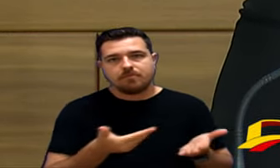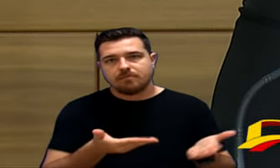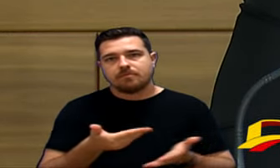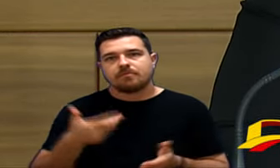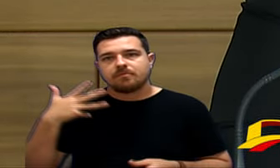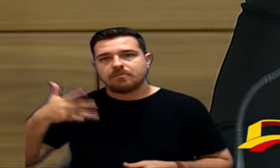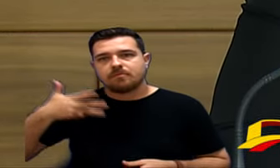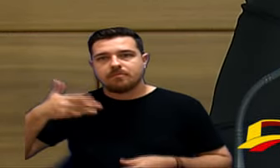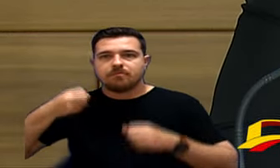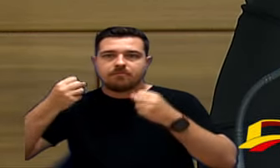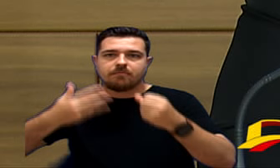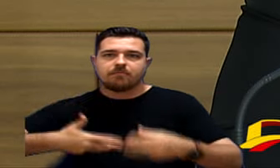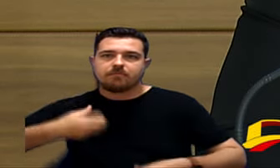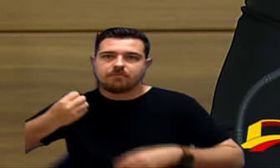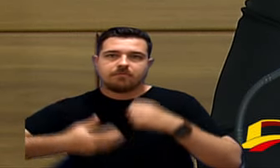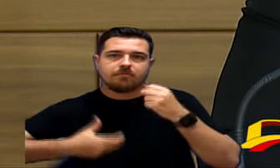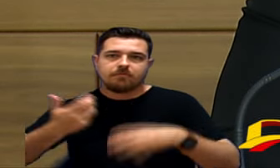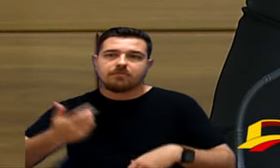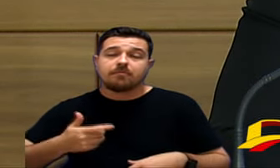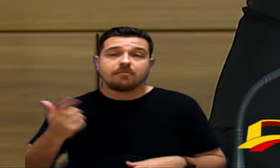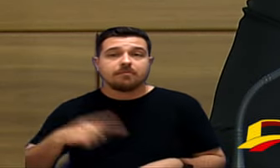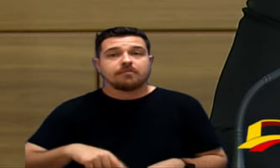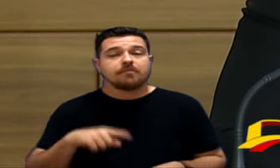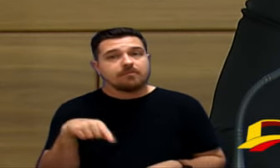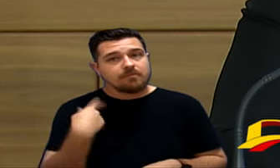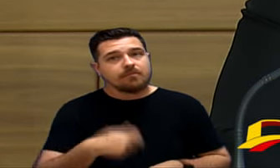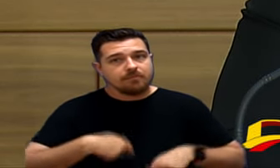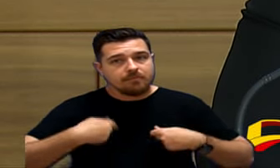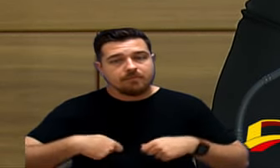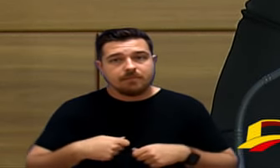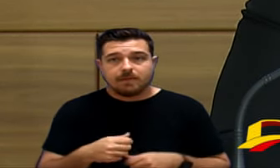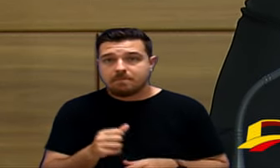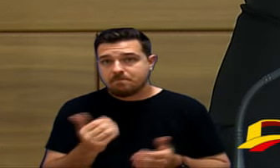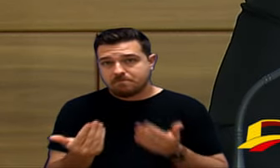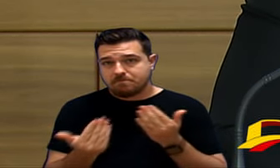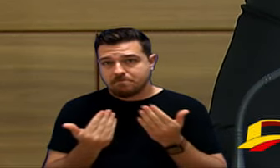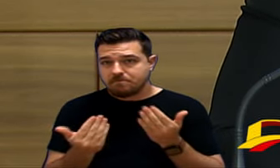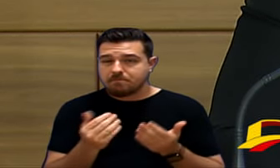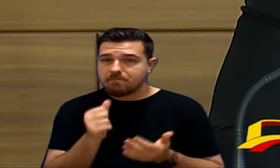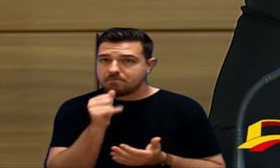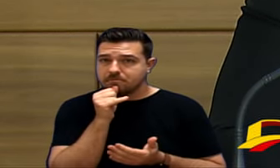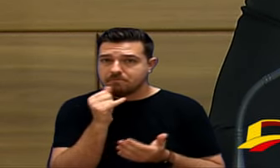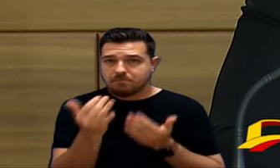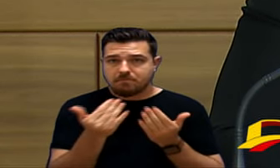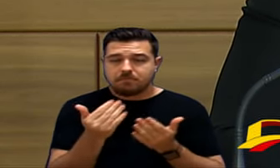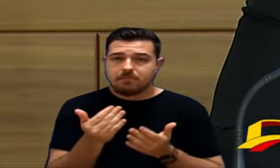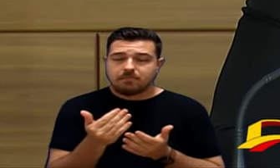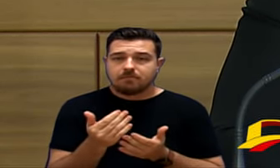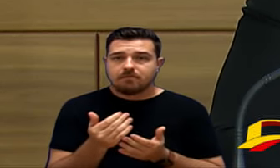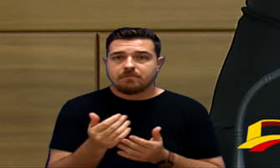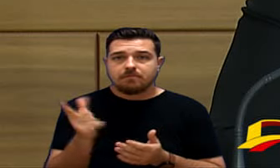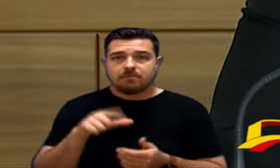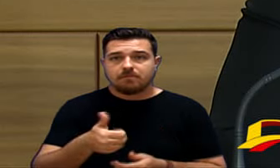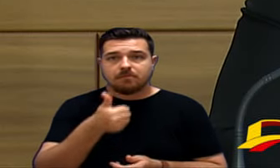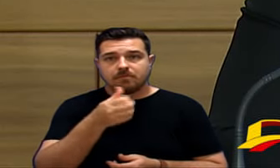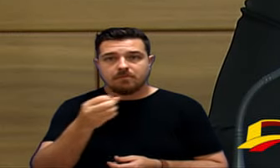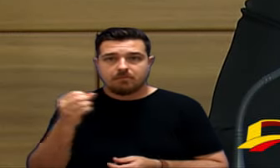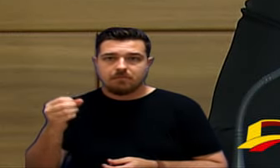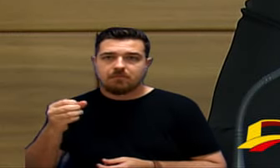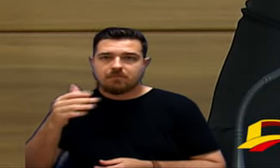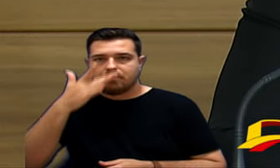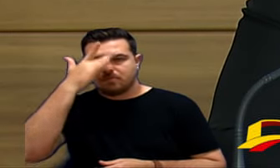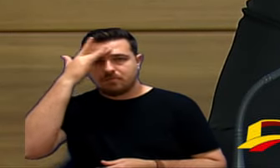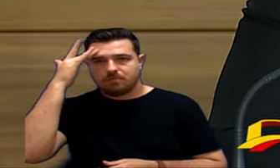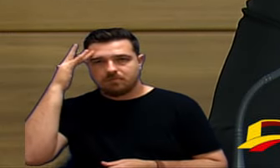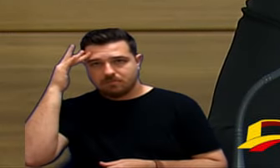aula Enfim então a nossa capacidade a gente tá estimando aí seja eh formar turma de até 100 né